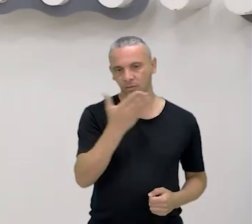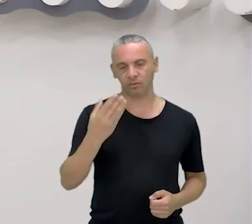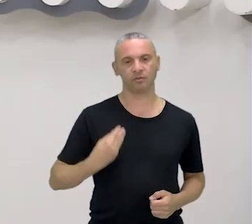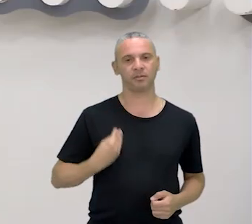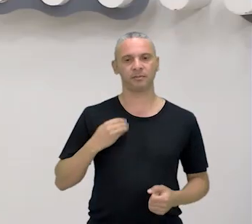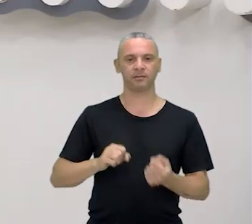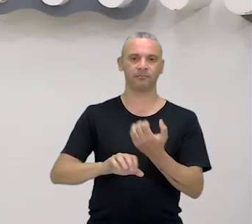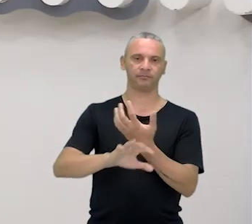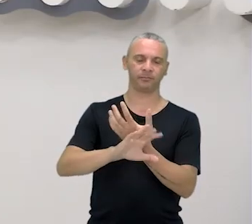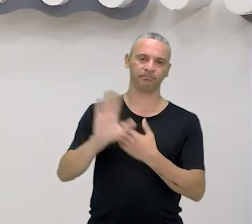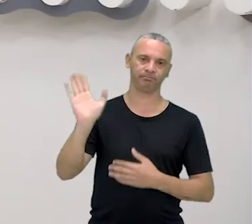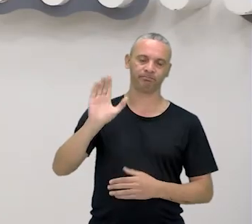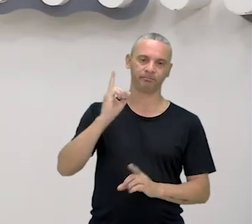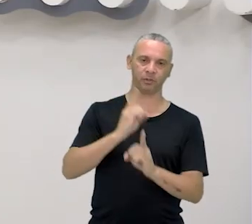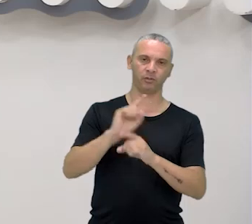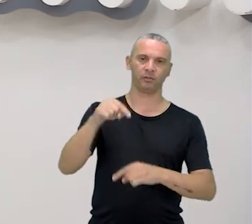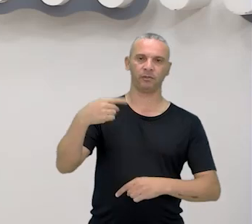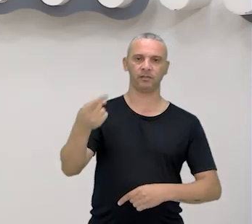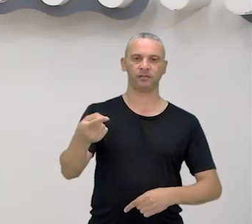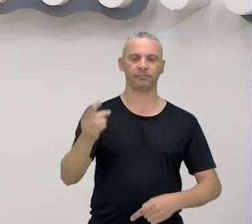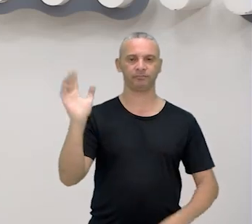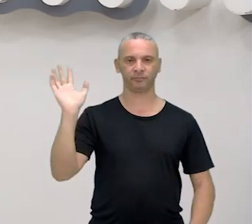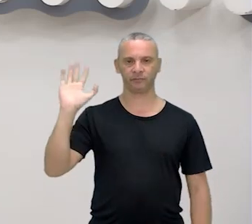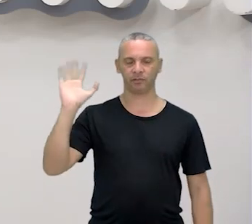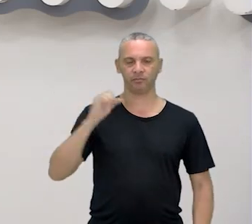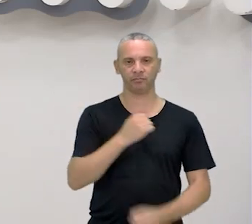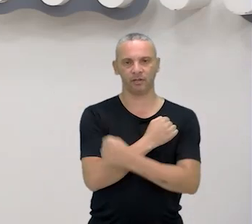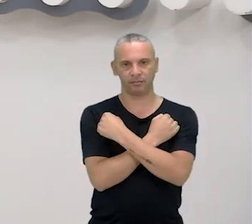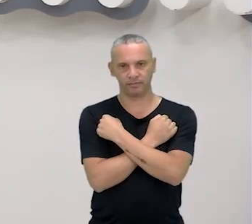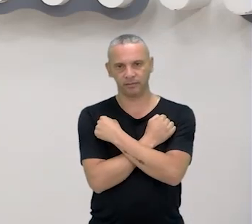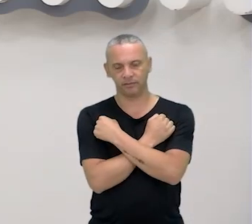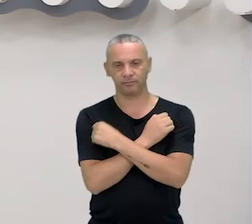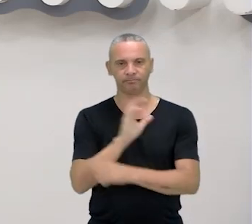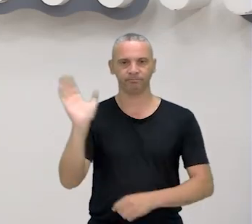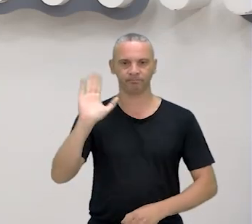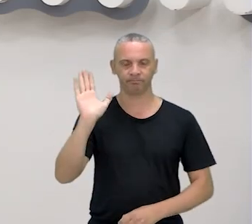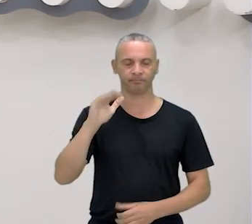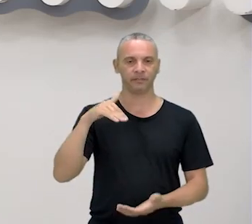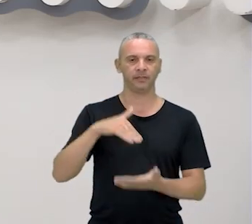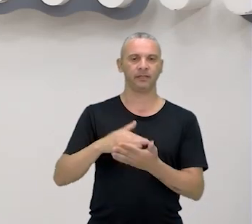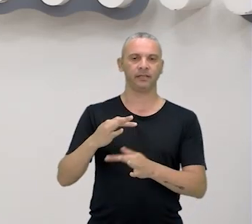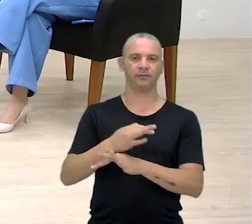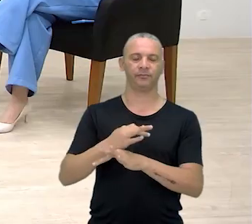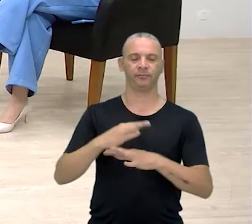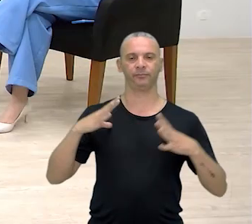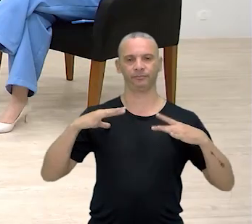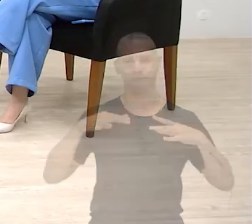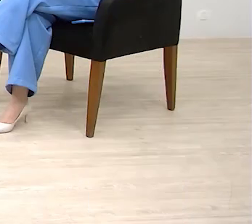participação. Até a próxima. Tchau, um abraço. Até a próxima. Tchau. Até julho. A gente vai.